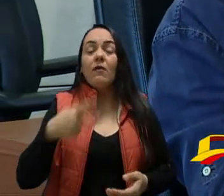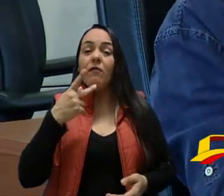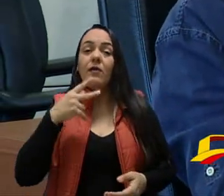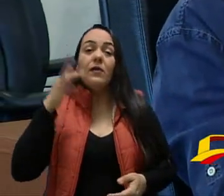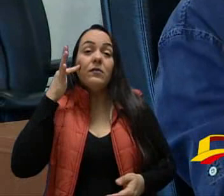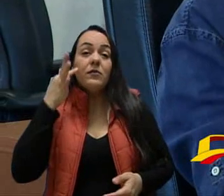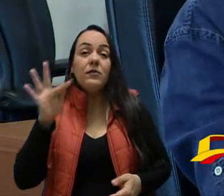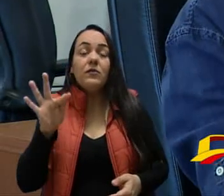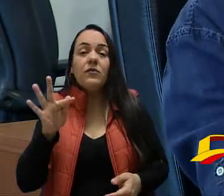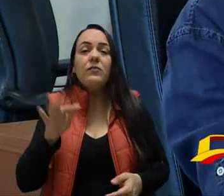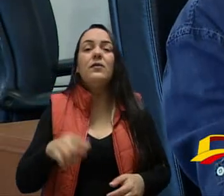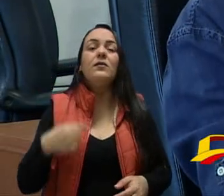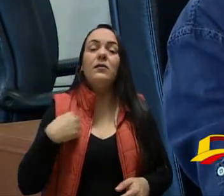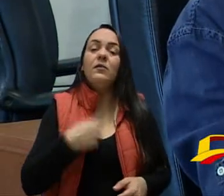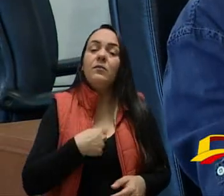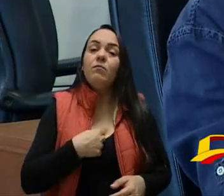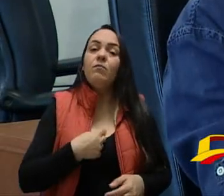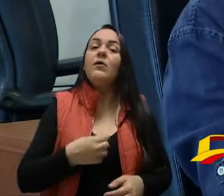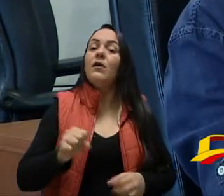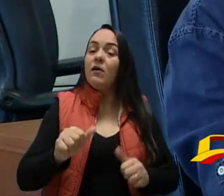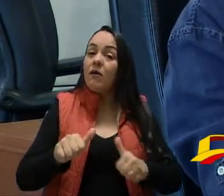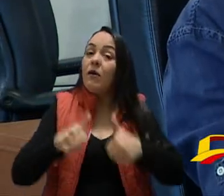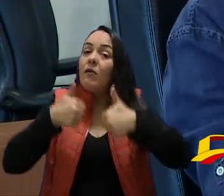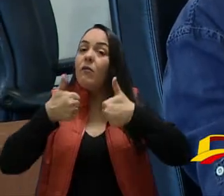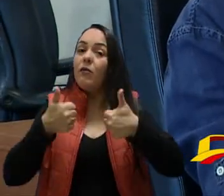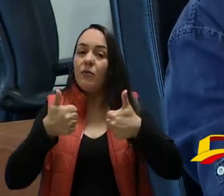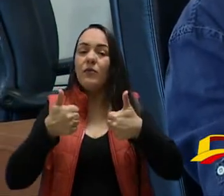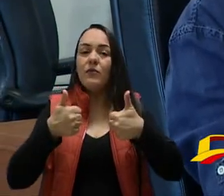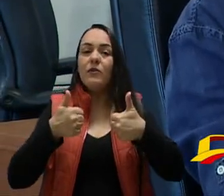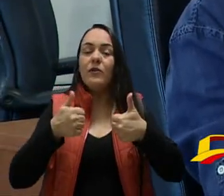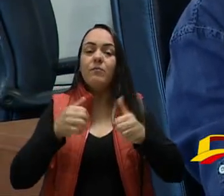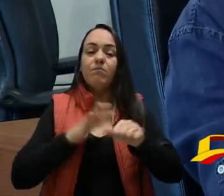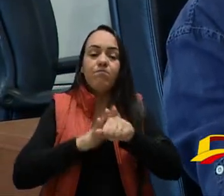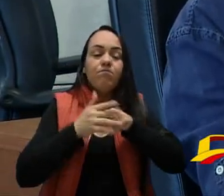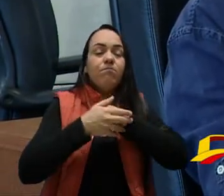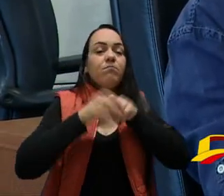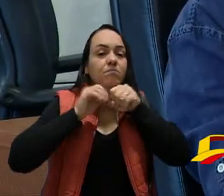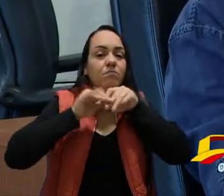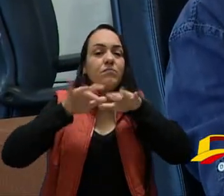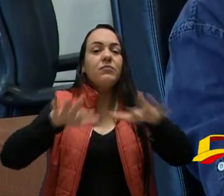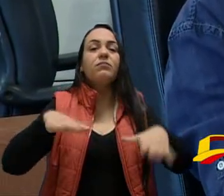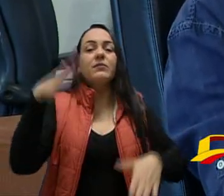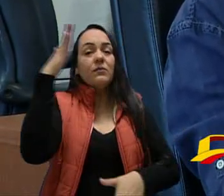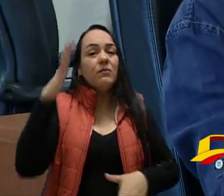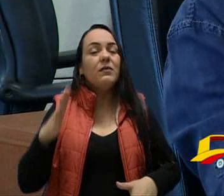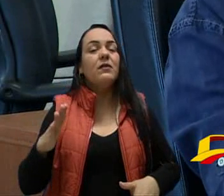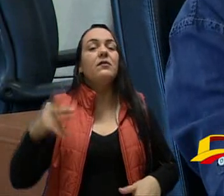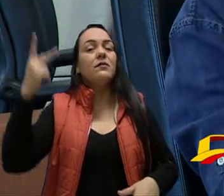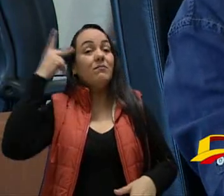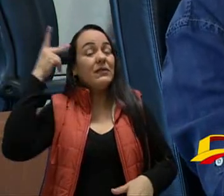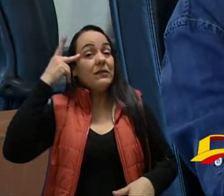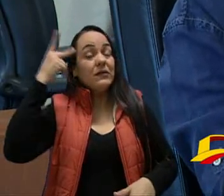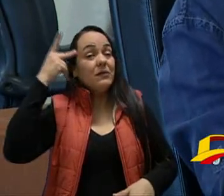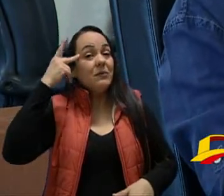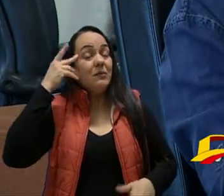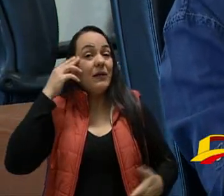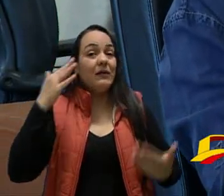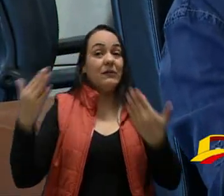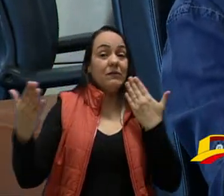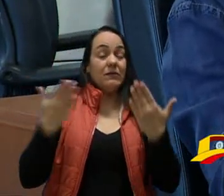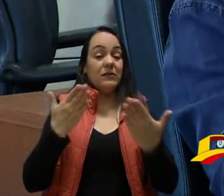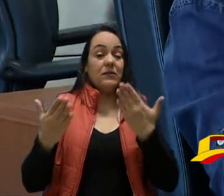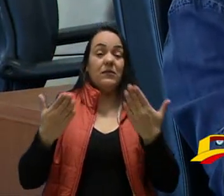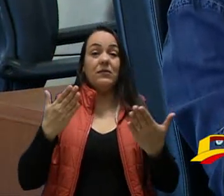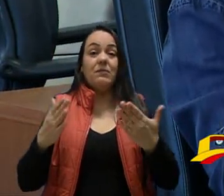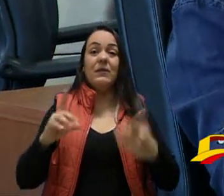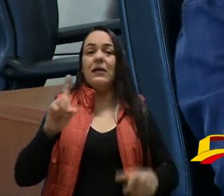falando a gente está numa posição de certa forma privilegiada com relação à pandemia no brasil e algumas cidades como são paulo que não dá nem para comparar uma